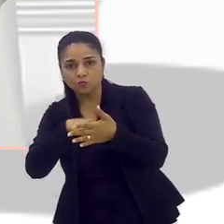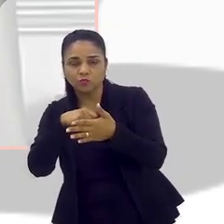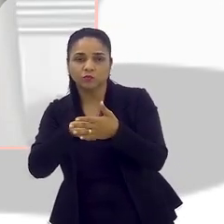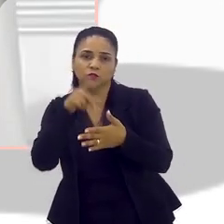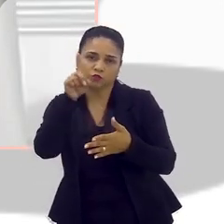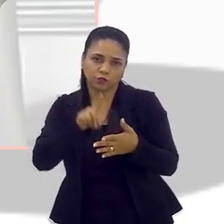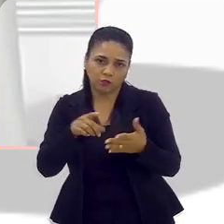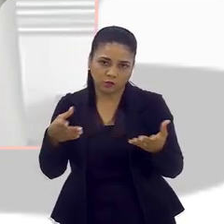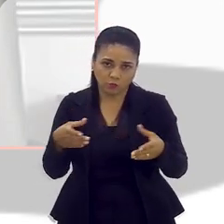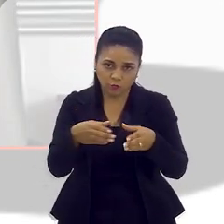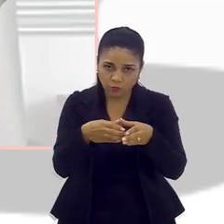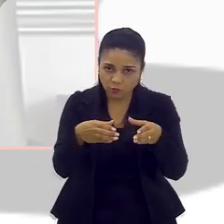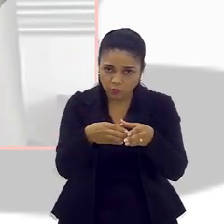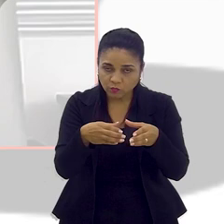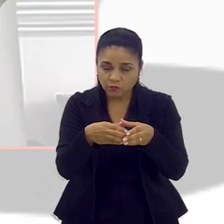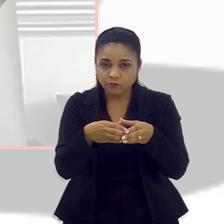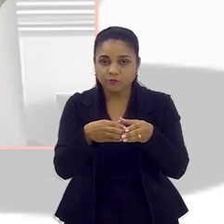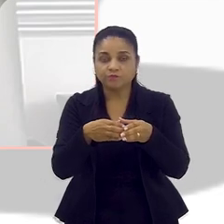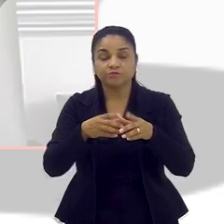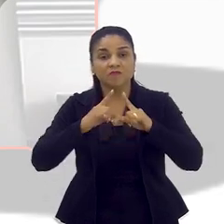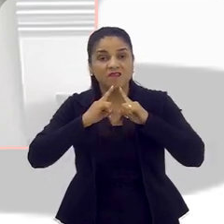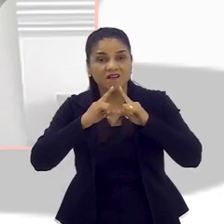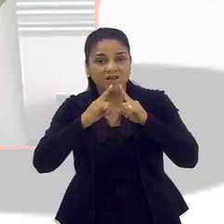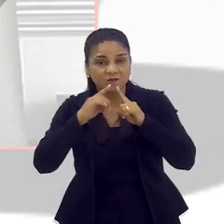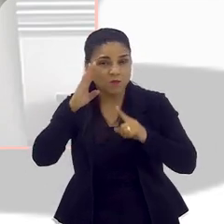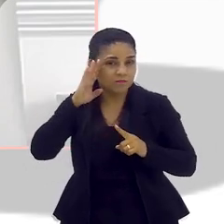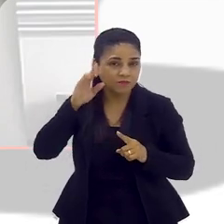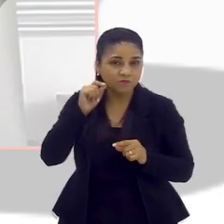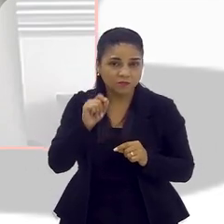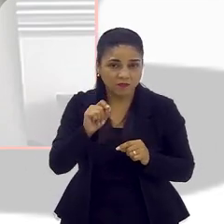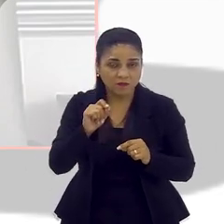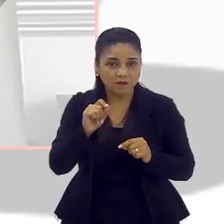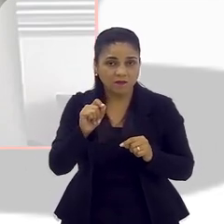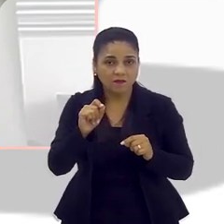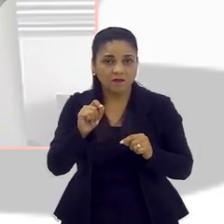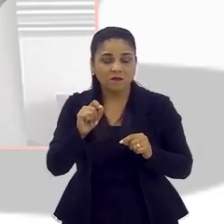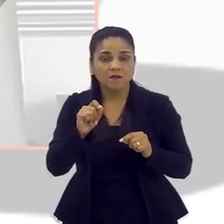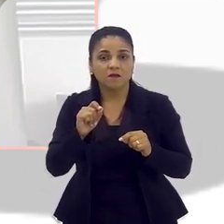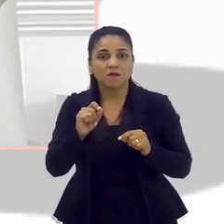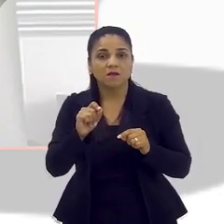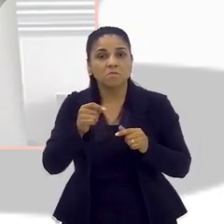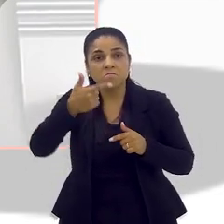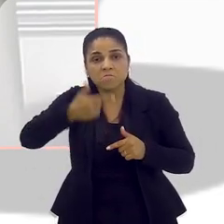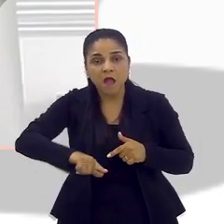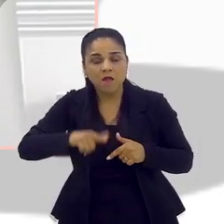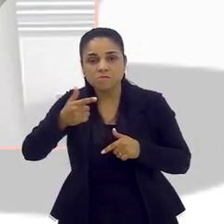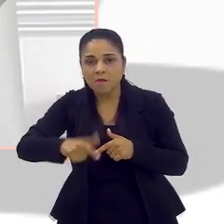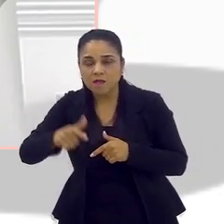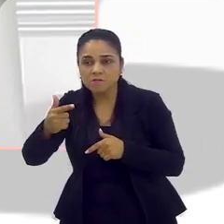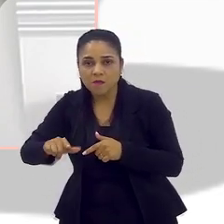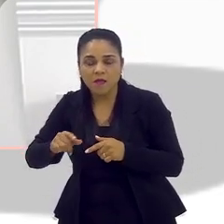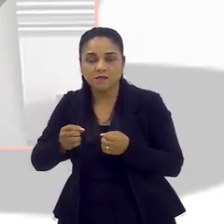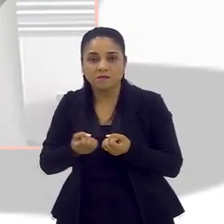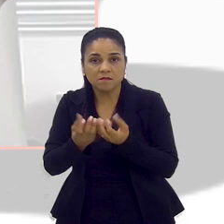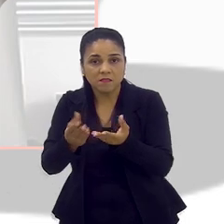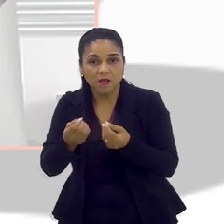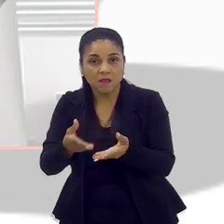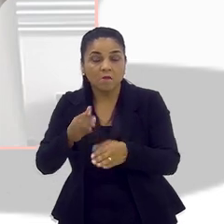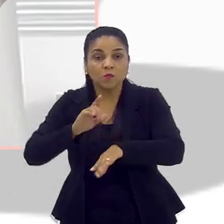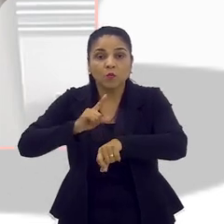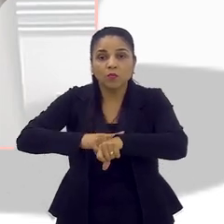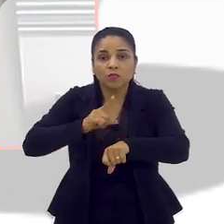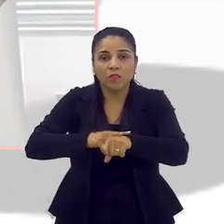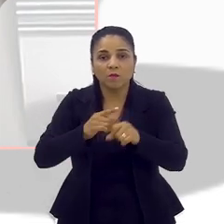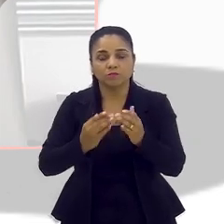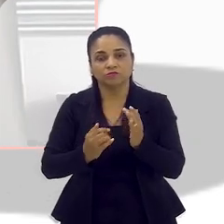pelos direitos. E, assim, uma das grandes reclamações é a impossibilidade deles fazerem mais entregas por conta